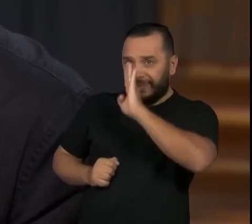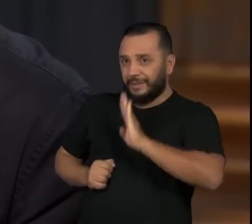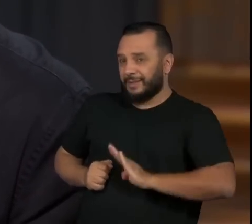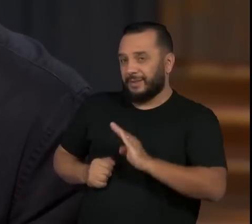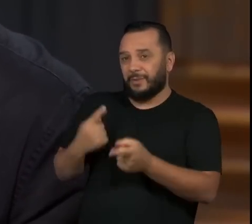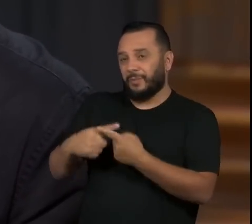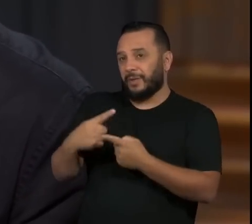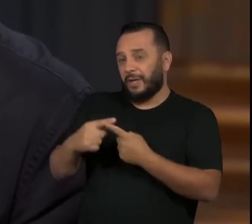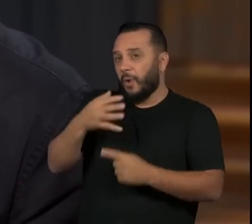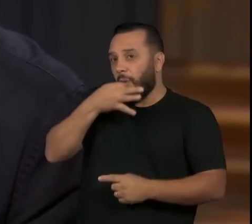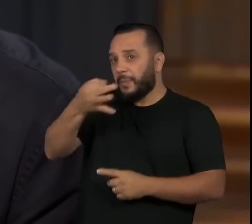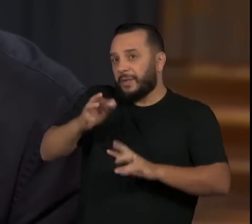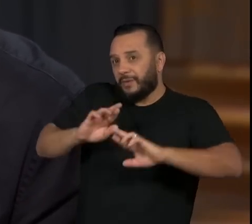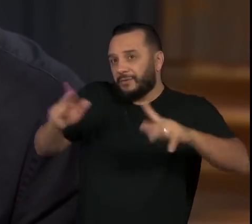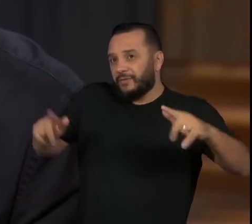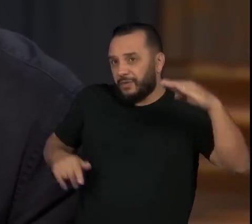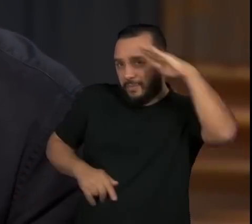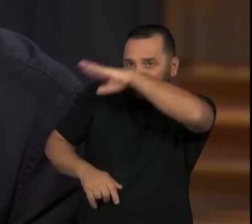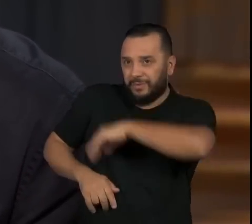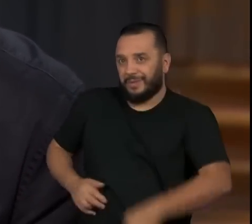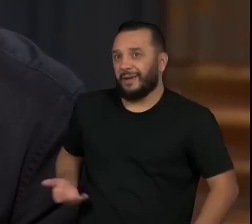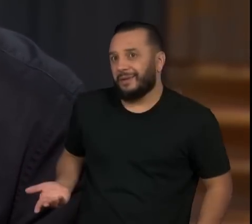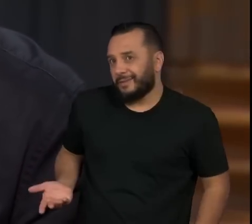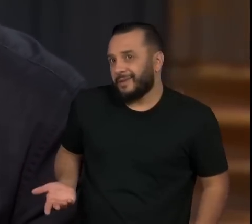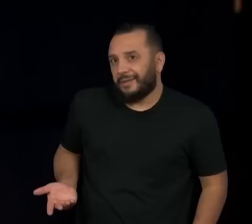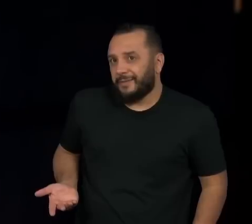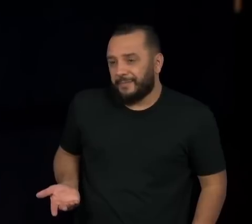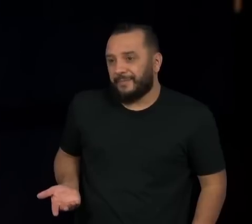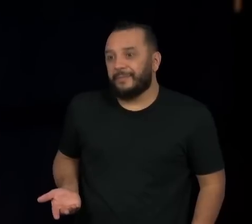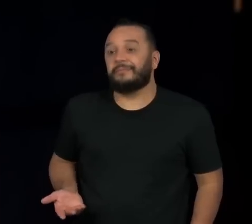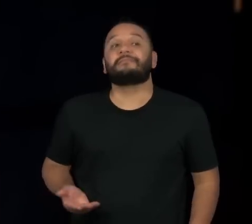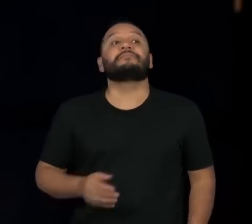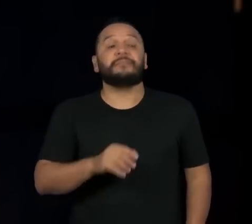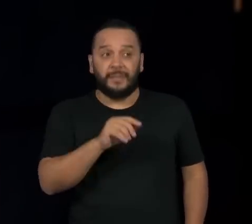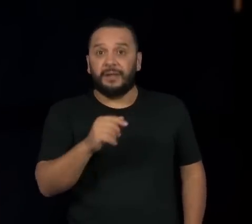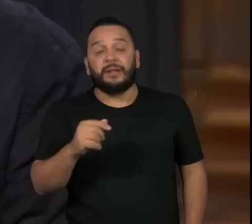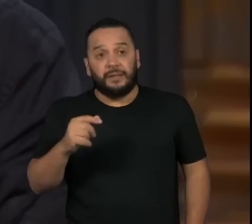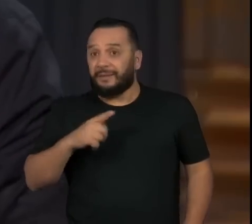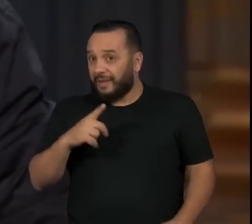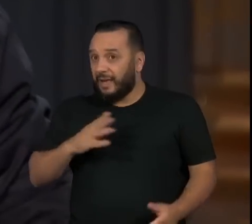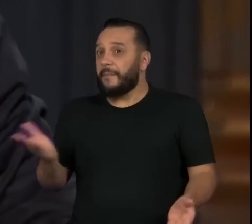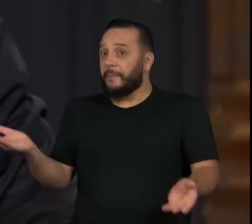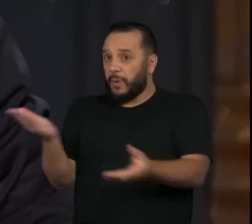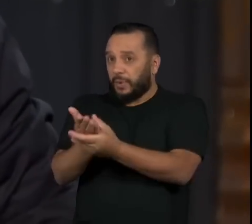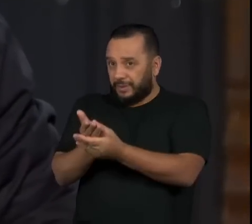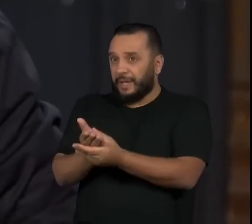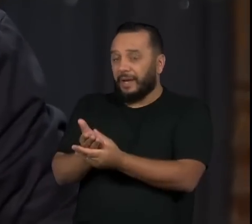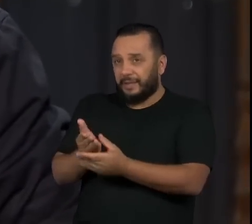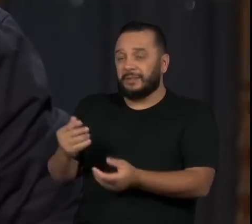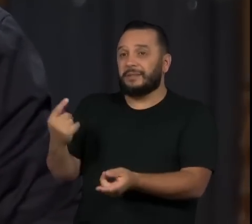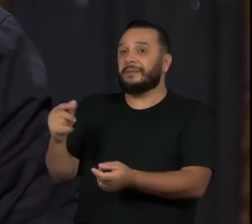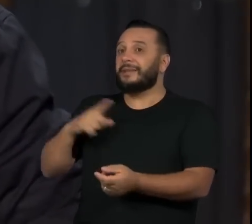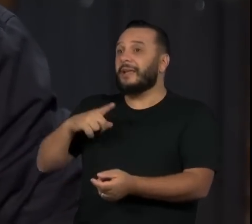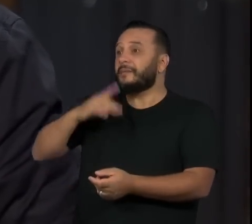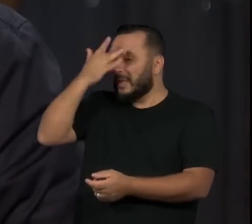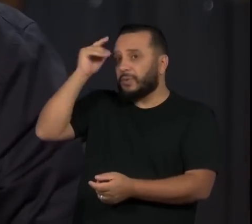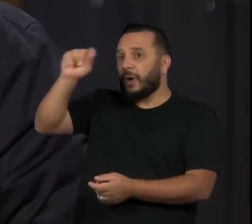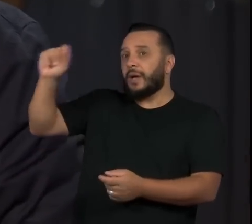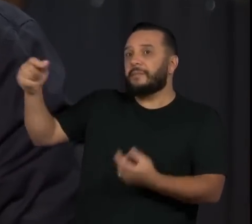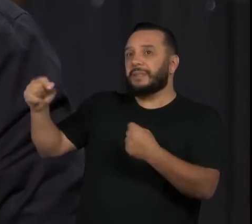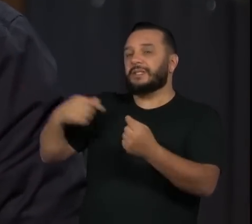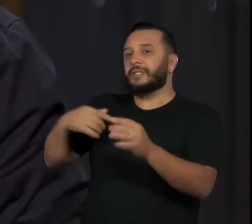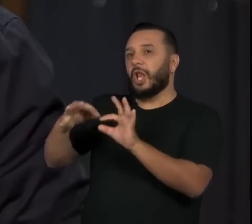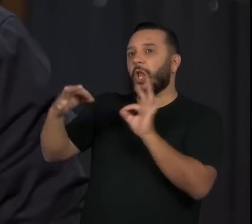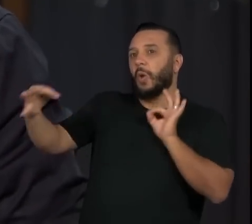divergente do Bolsonaro. Eu tenho processos na justiça bom ponto de pessoas esse. para se manterem a uma distância de mim, porque são pessoas